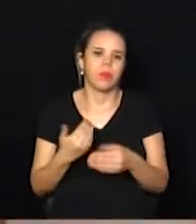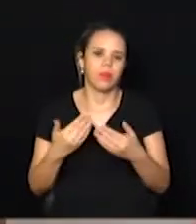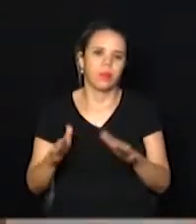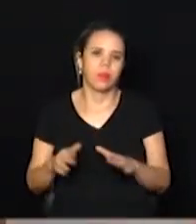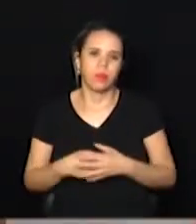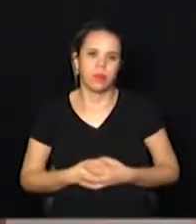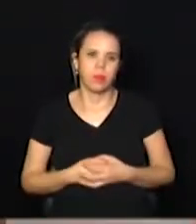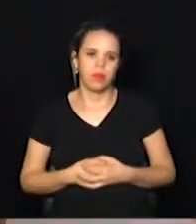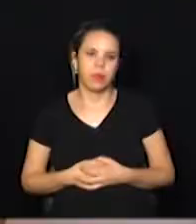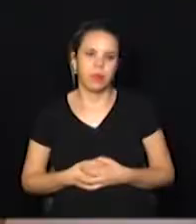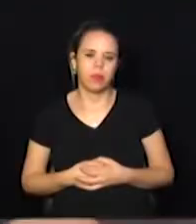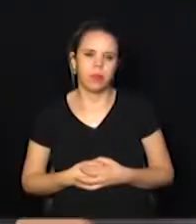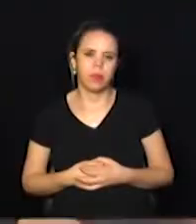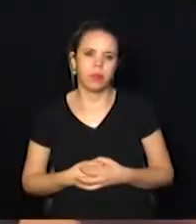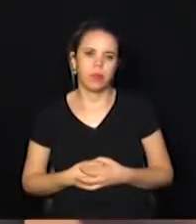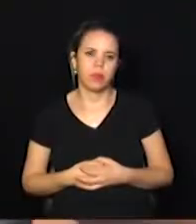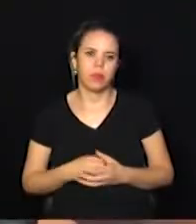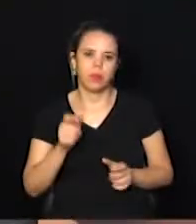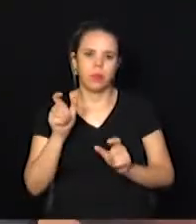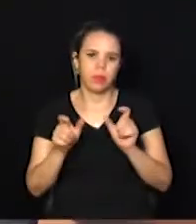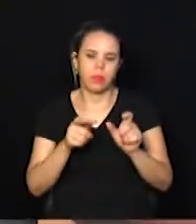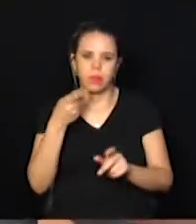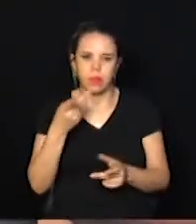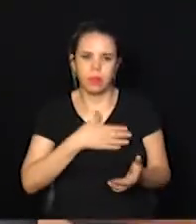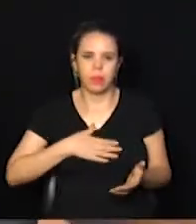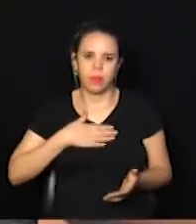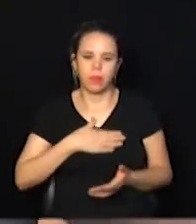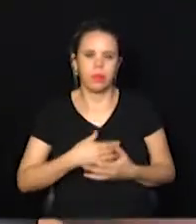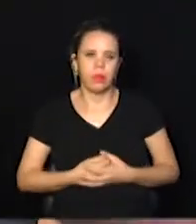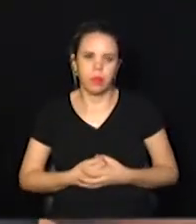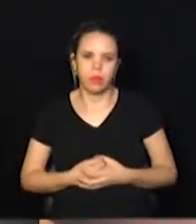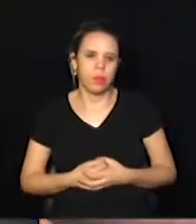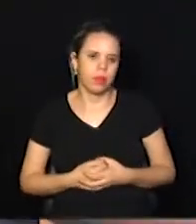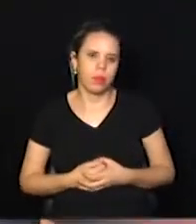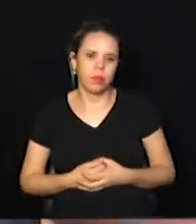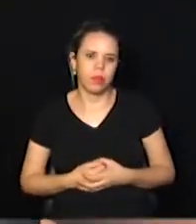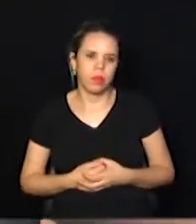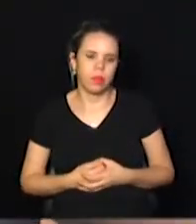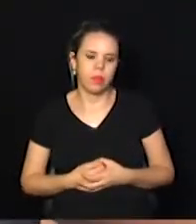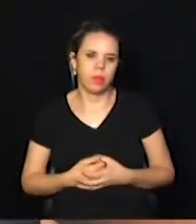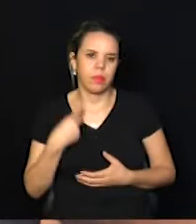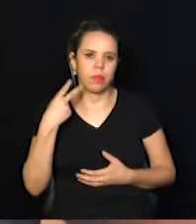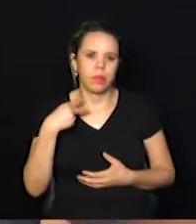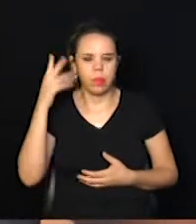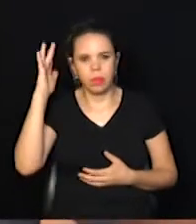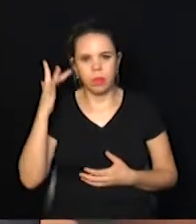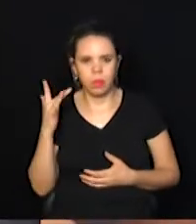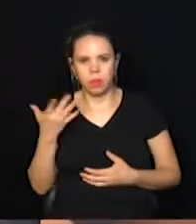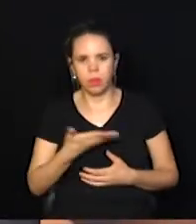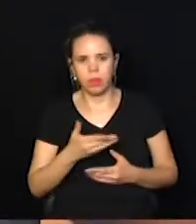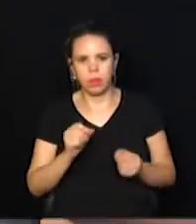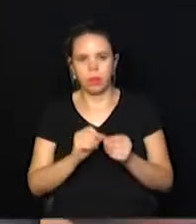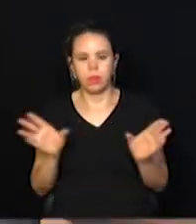aqui para as falas, eu gostaria de chamar a vereadora Guida Calisto para fazer uma